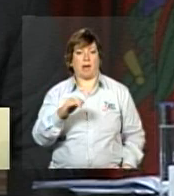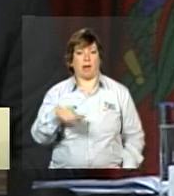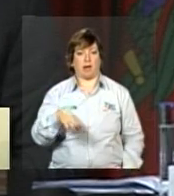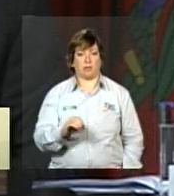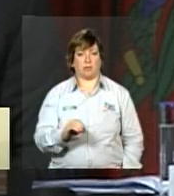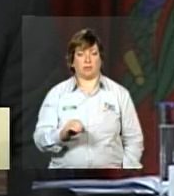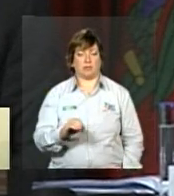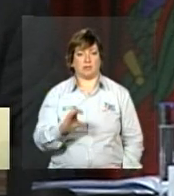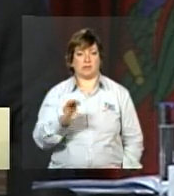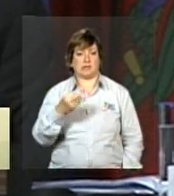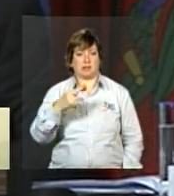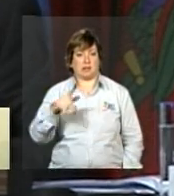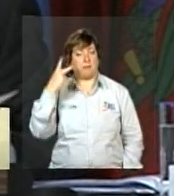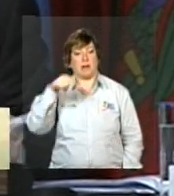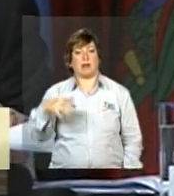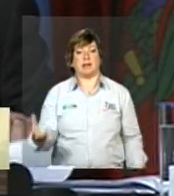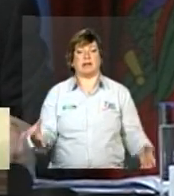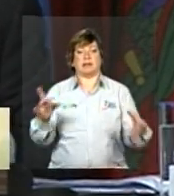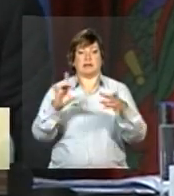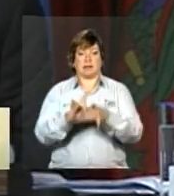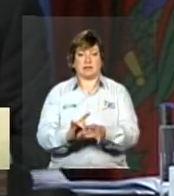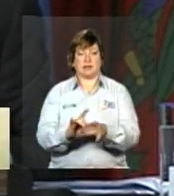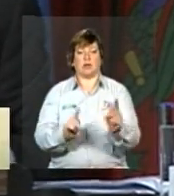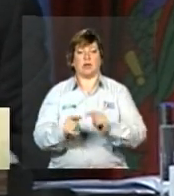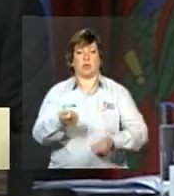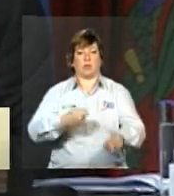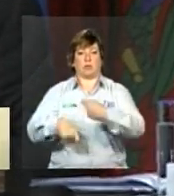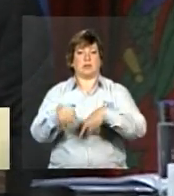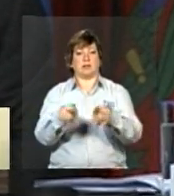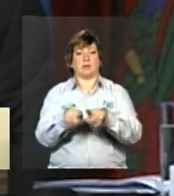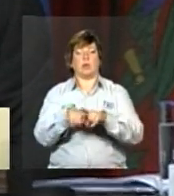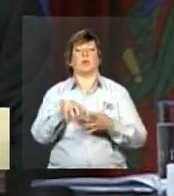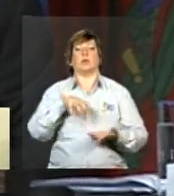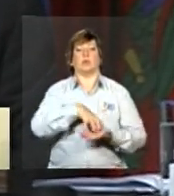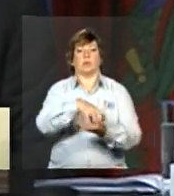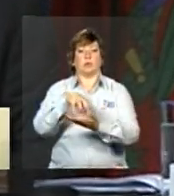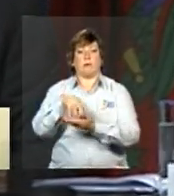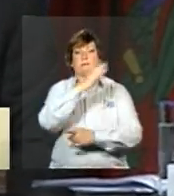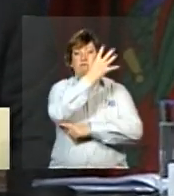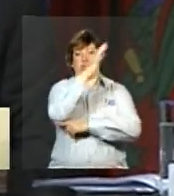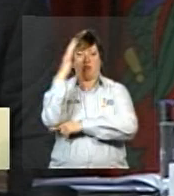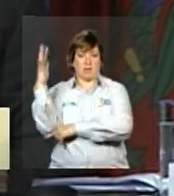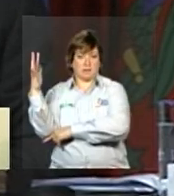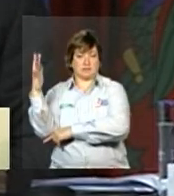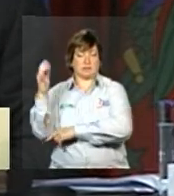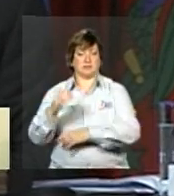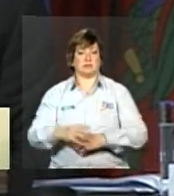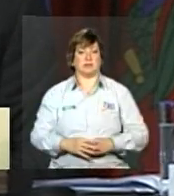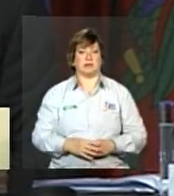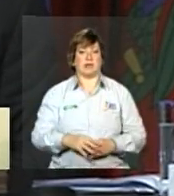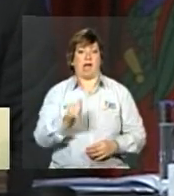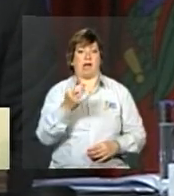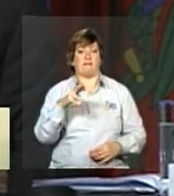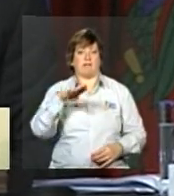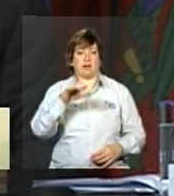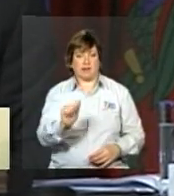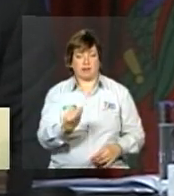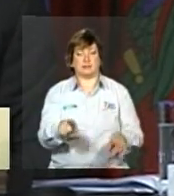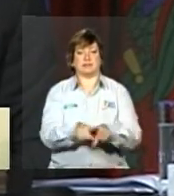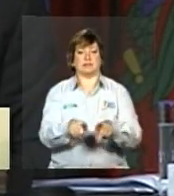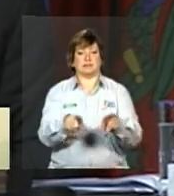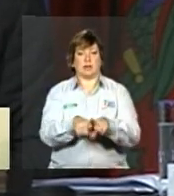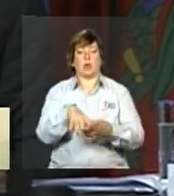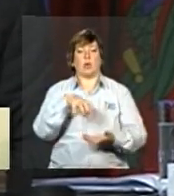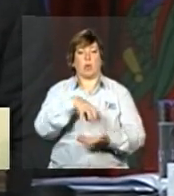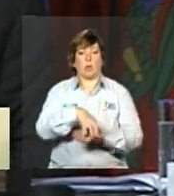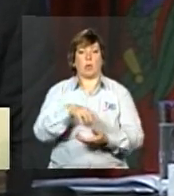Central Americano para a Integração Econômica e a Comissão de Florestas Africanas e a Comissão